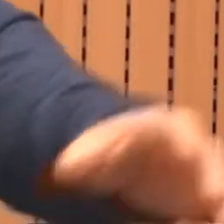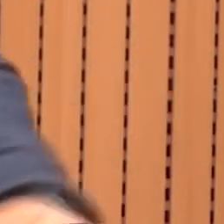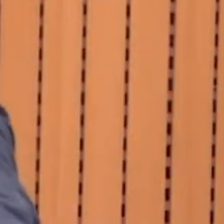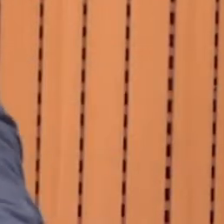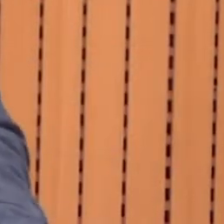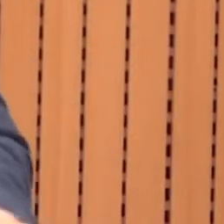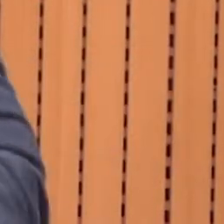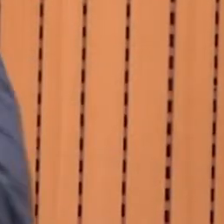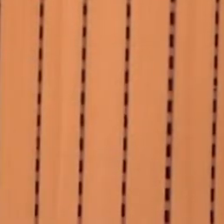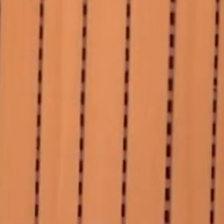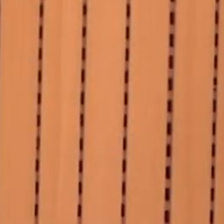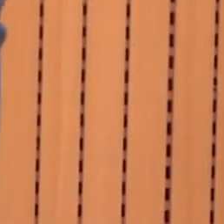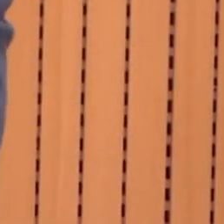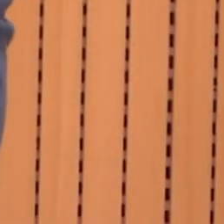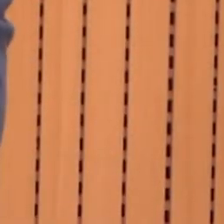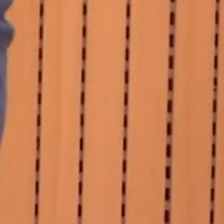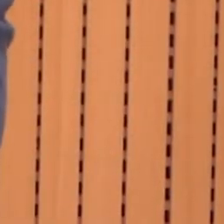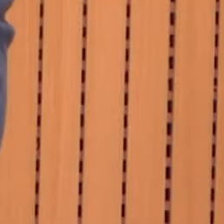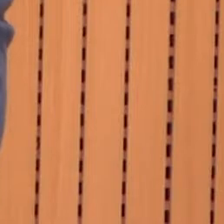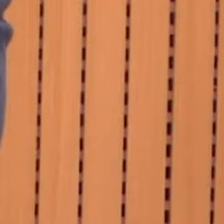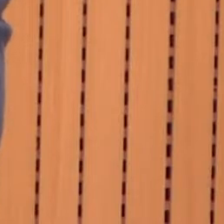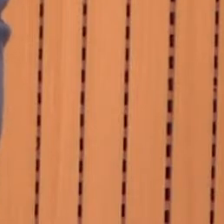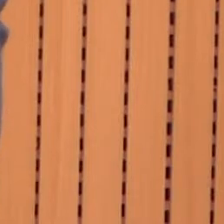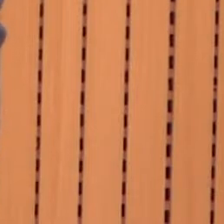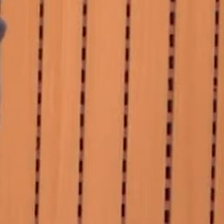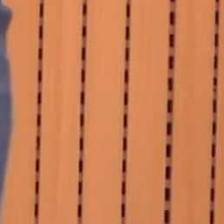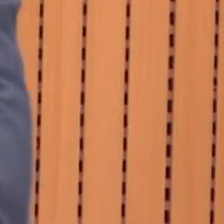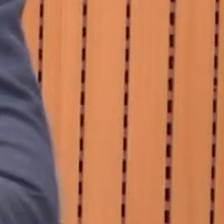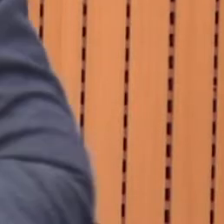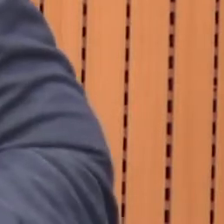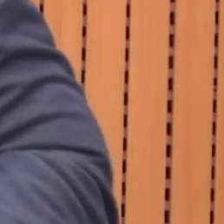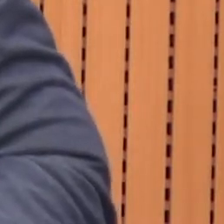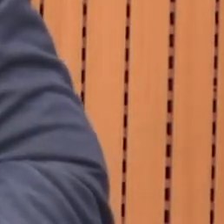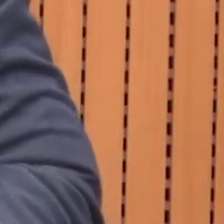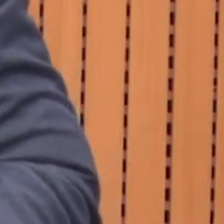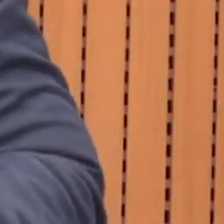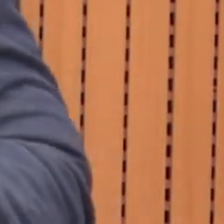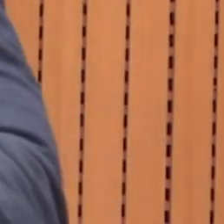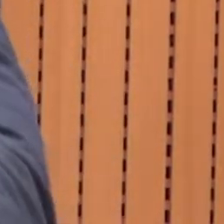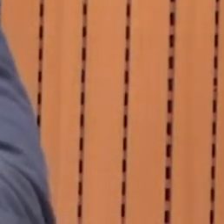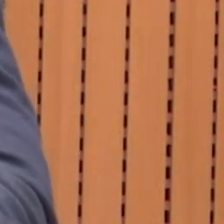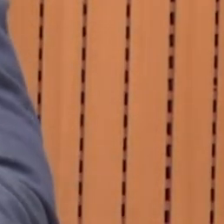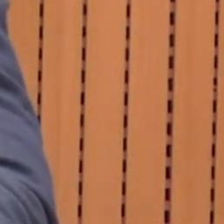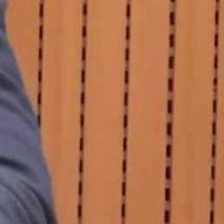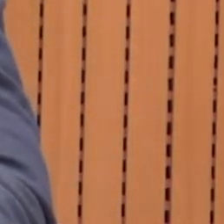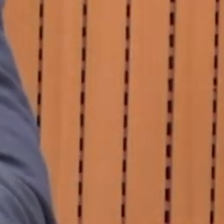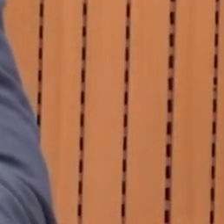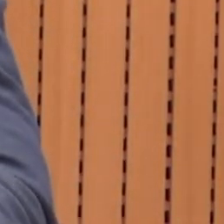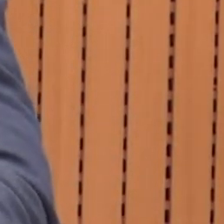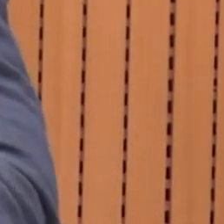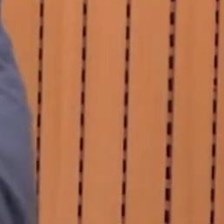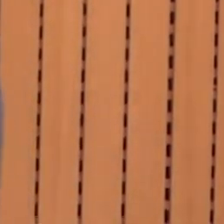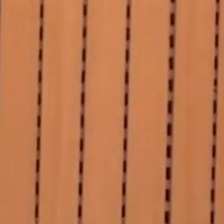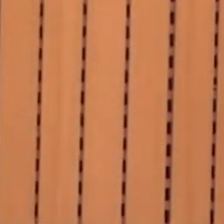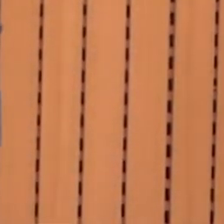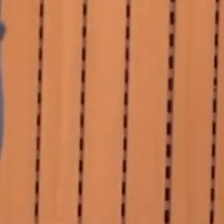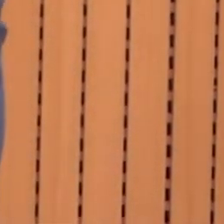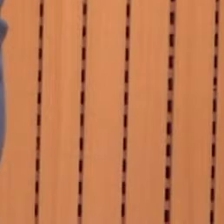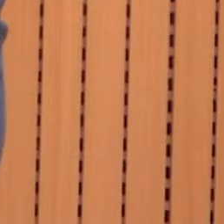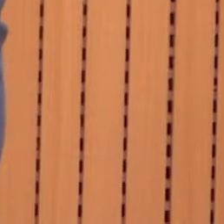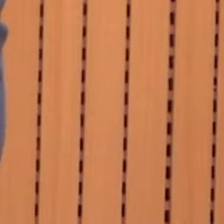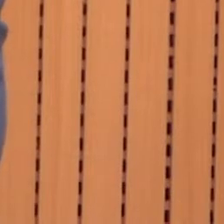considerações, questionamentos, e aí, em seguida, o presidente ou quem de direito aí possa responder